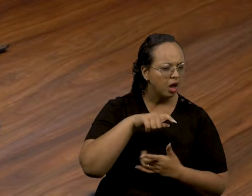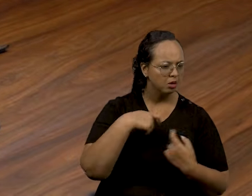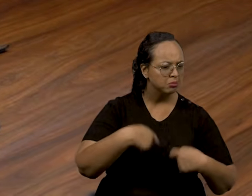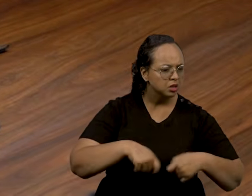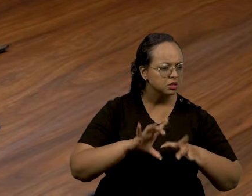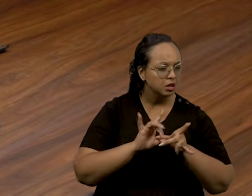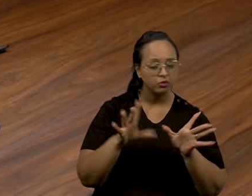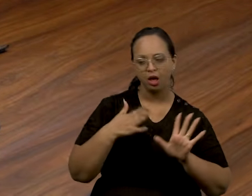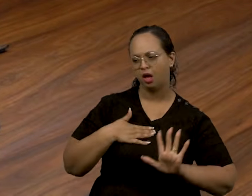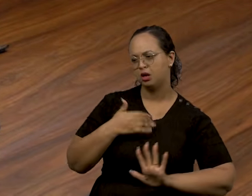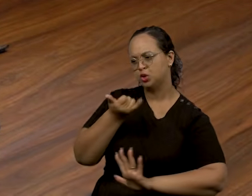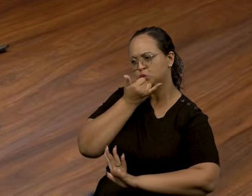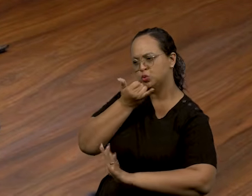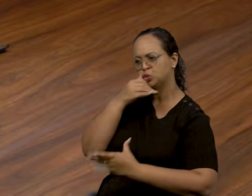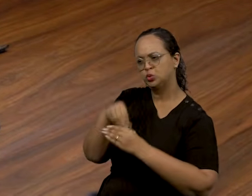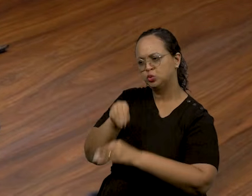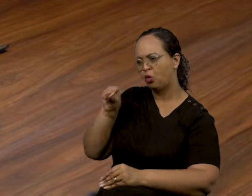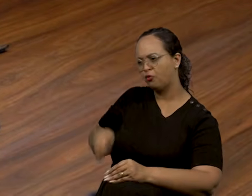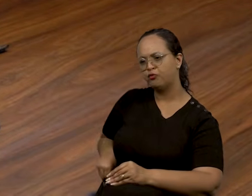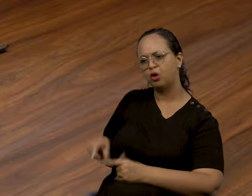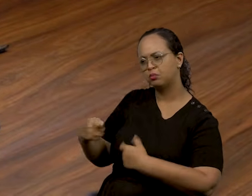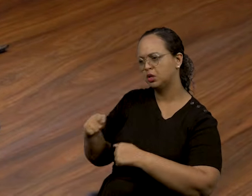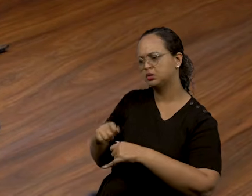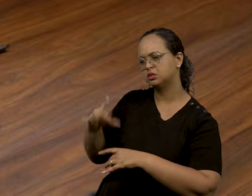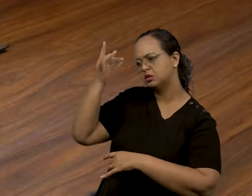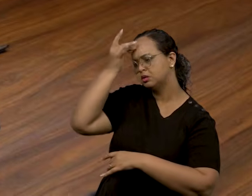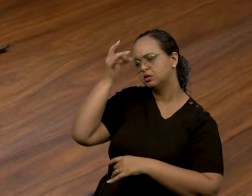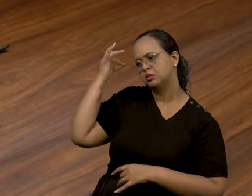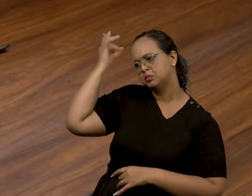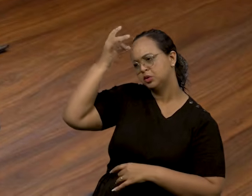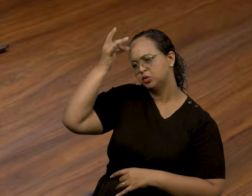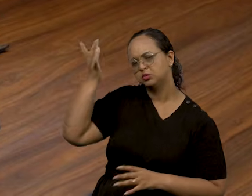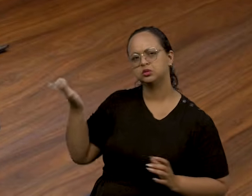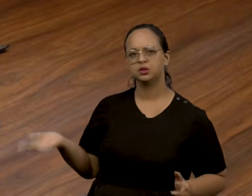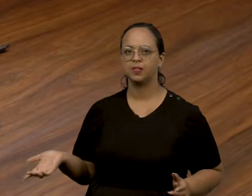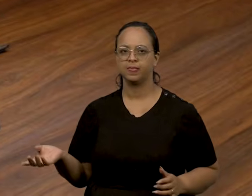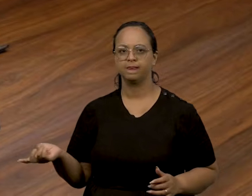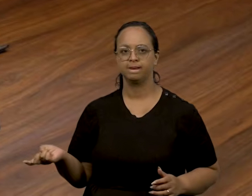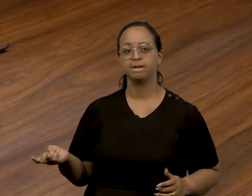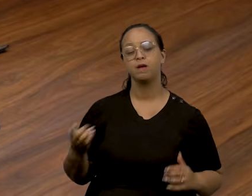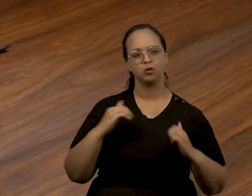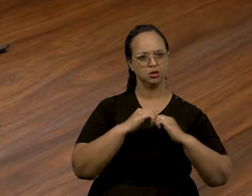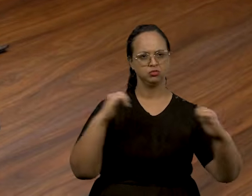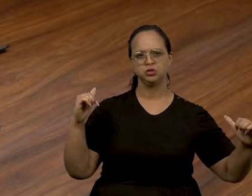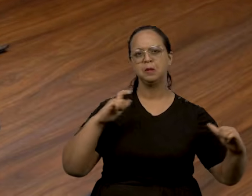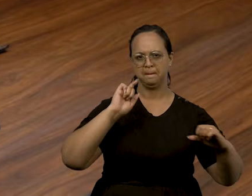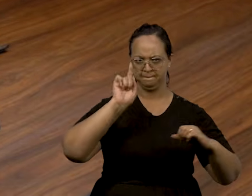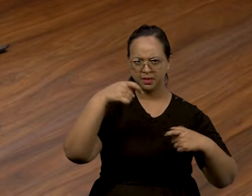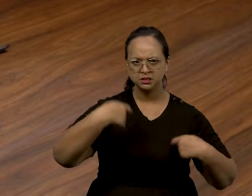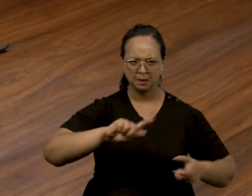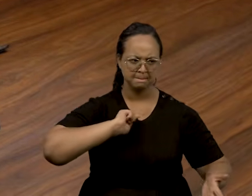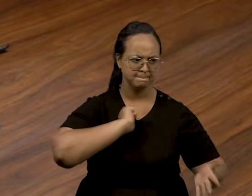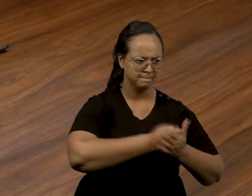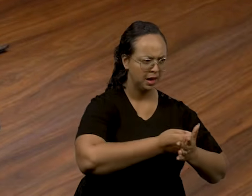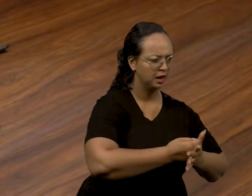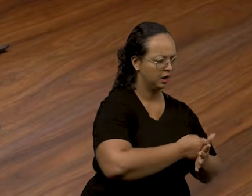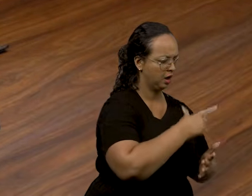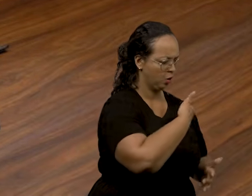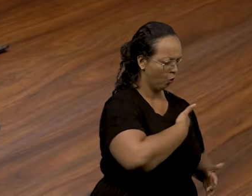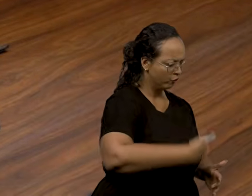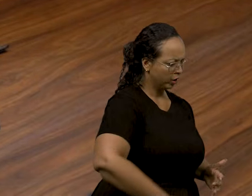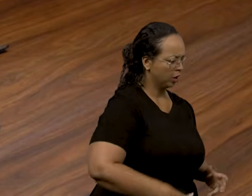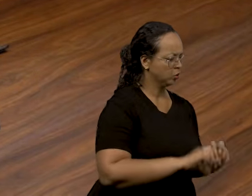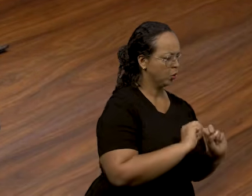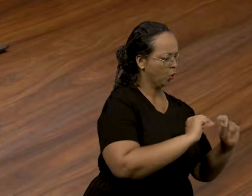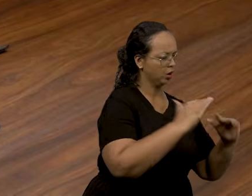é espiritual. O que é que você está vendo na esfinge? Não, eu estou vendo César. Então dá a César o que é de César e a Deus o que é de Deus. Então, assim,